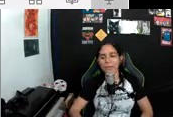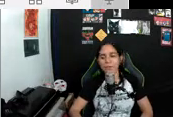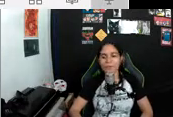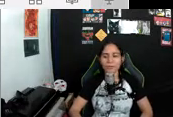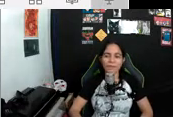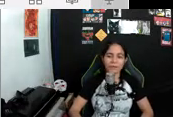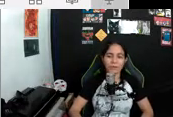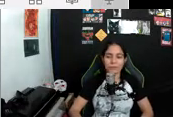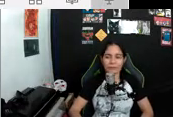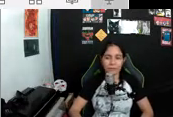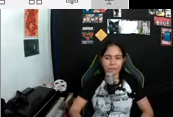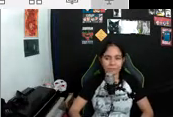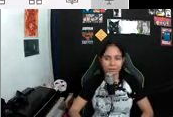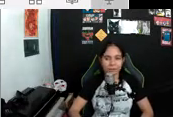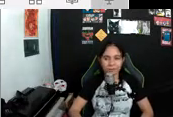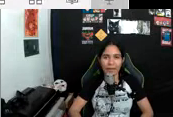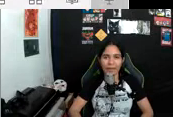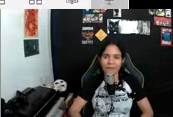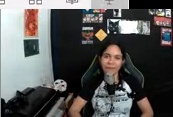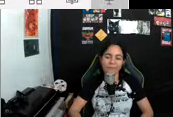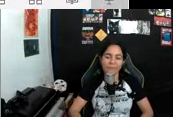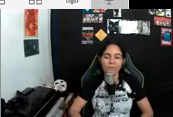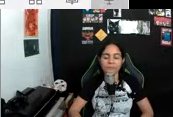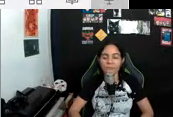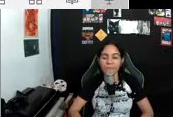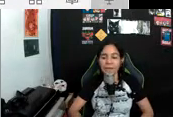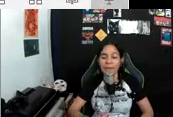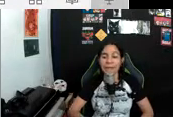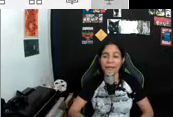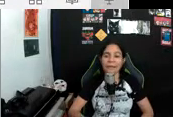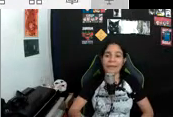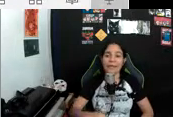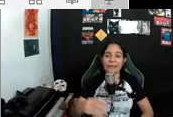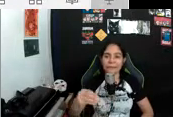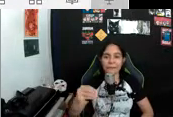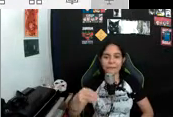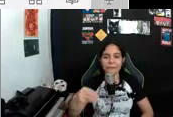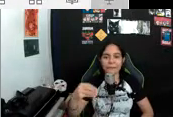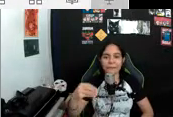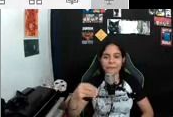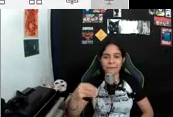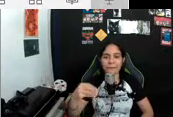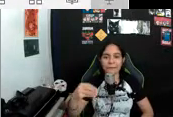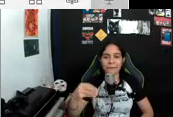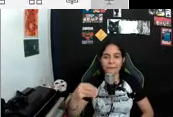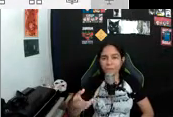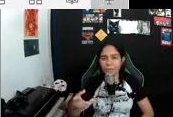estar fingindo, tô com dor nas costas, não sei o que, na verdade não é nada, né? Então, em relação a essa